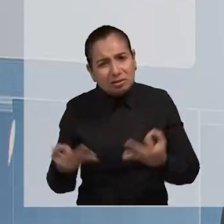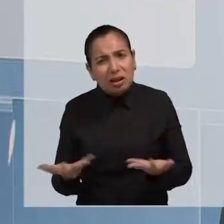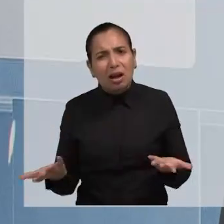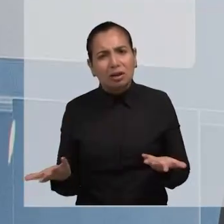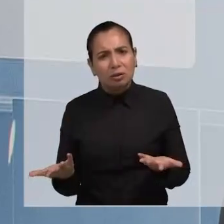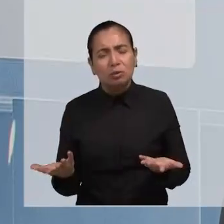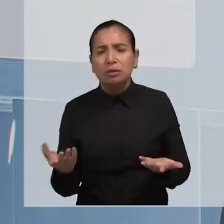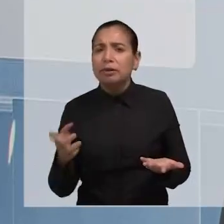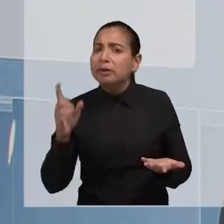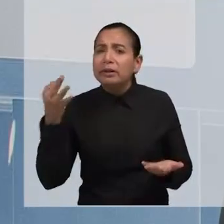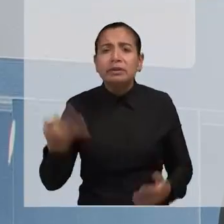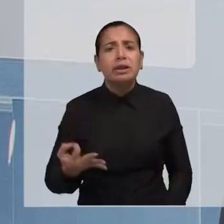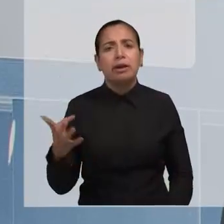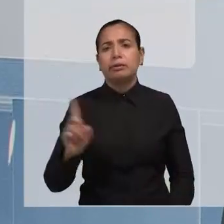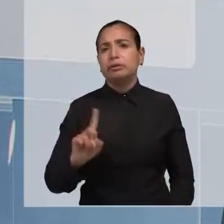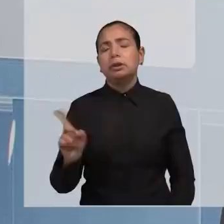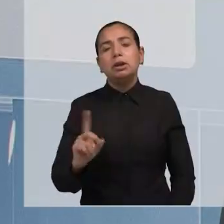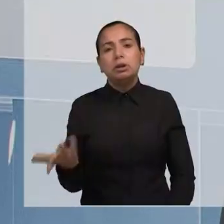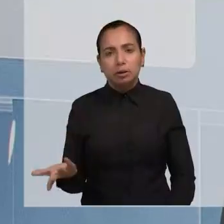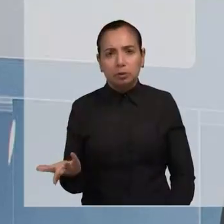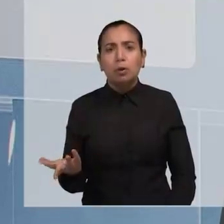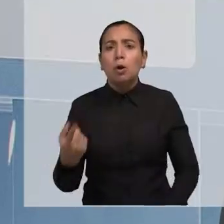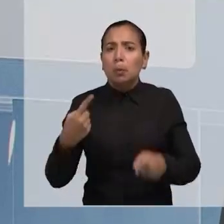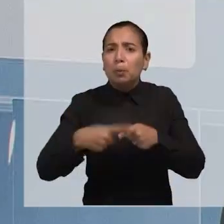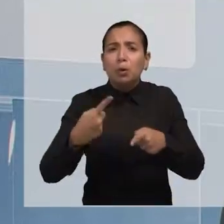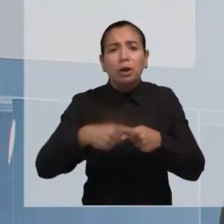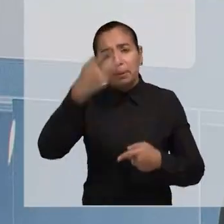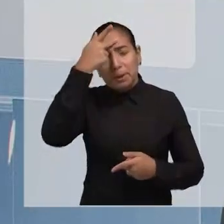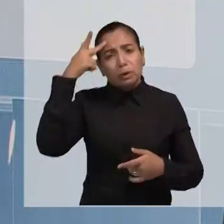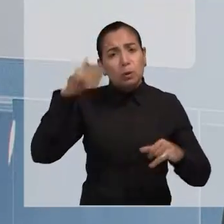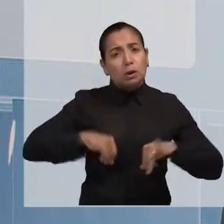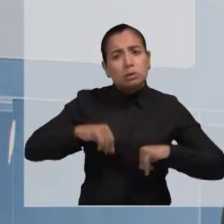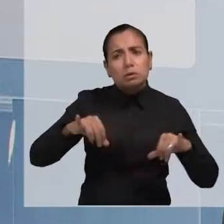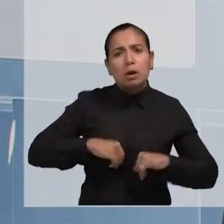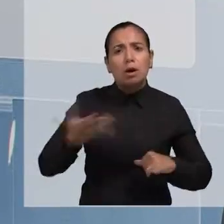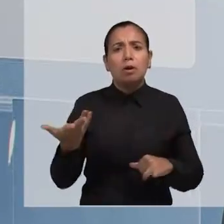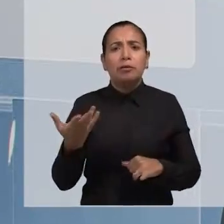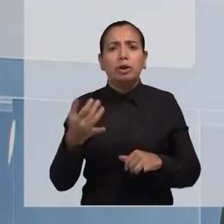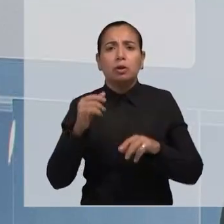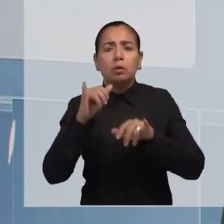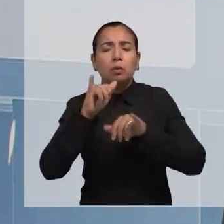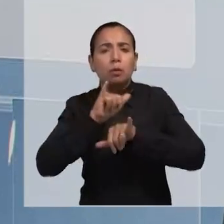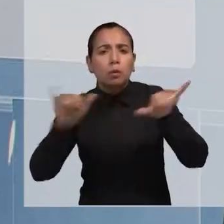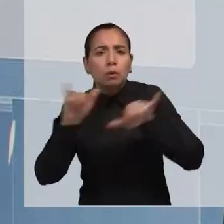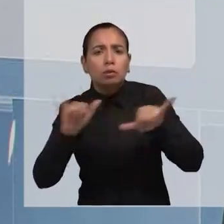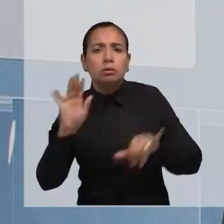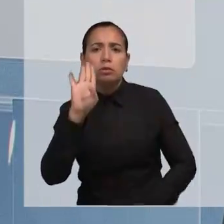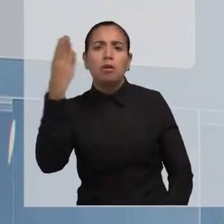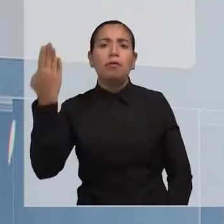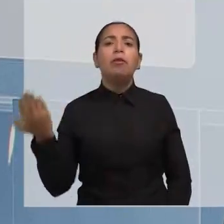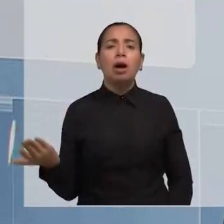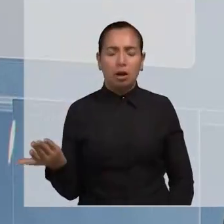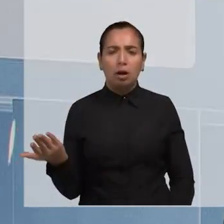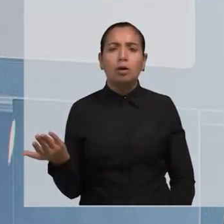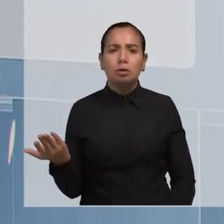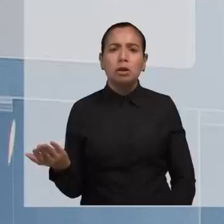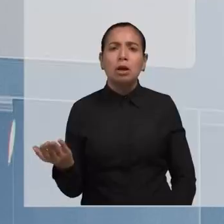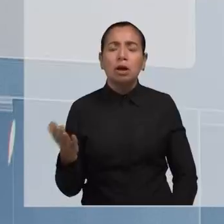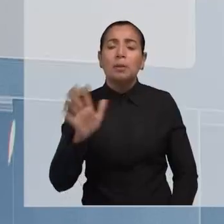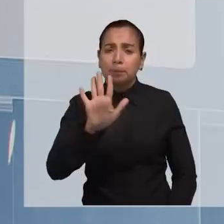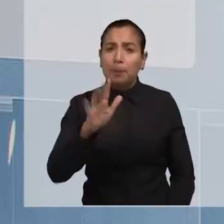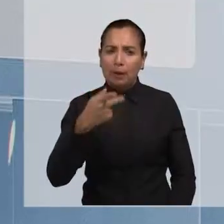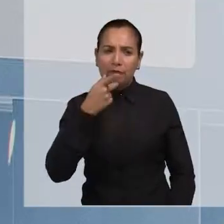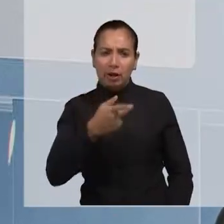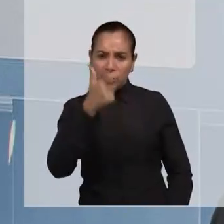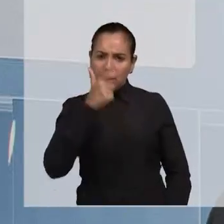pessoas, políticos sendo alvos de fake news. Por isso que eu estou dizendo para você, e não estou puxando a sardinha para mim, não,